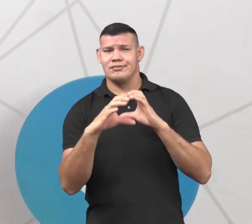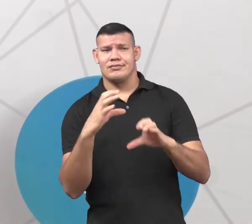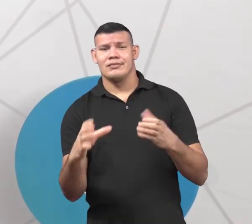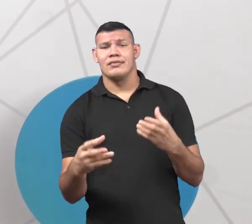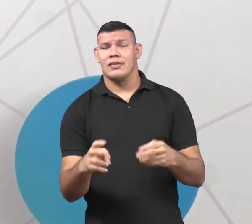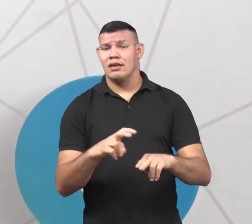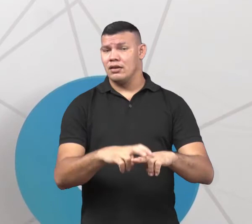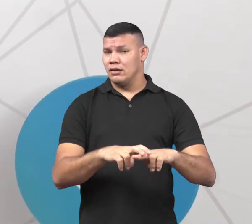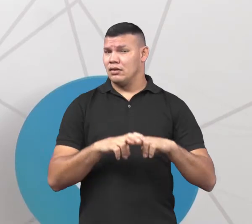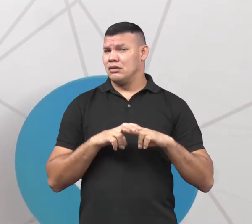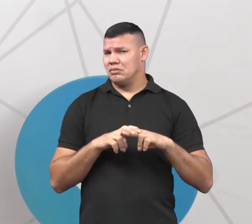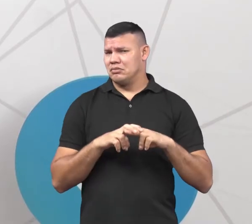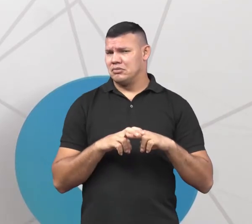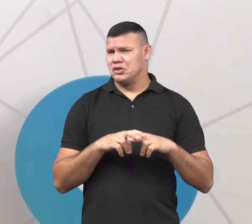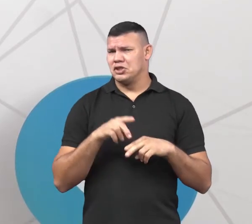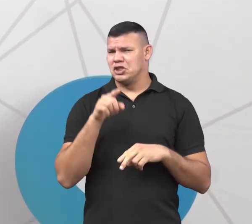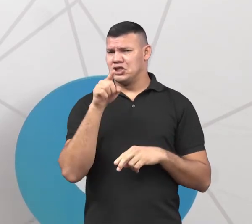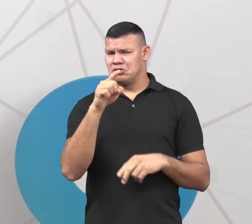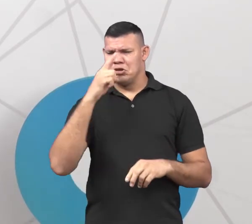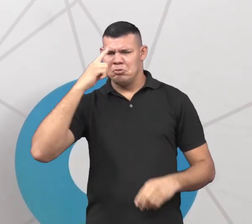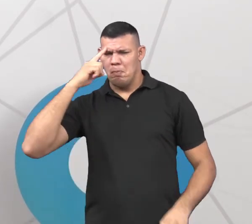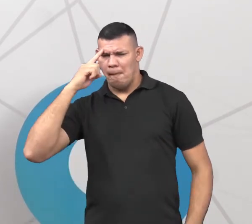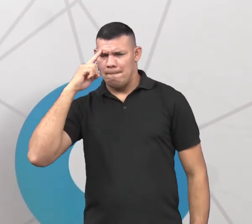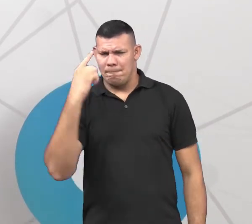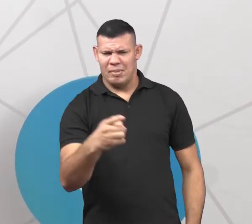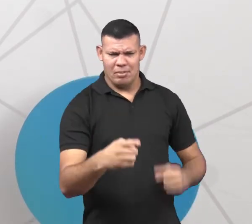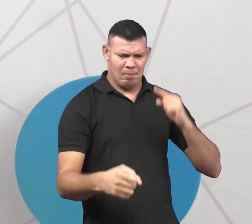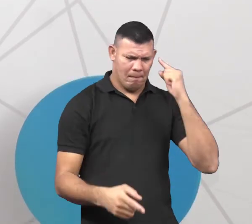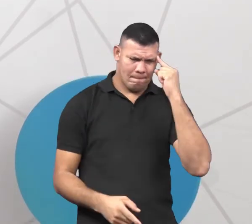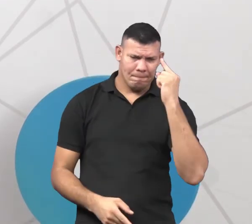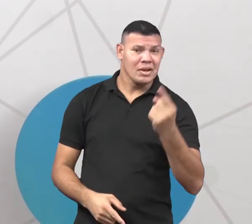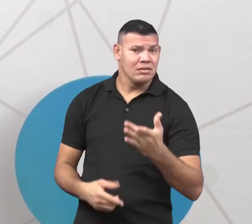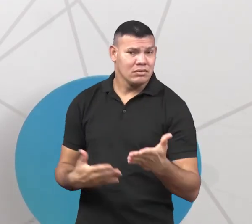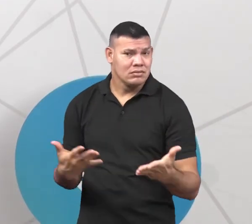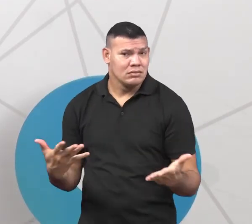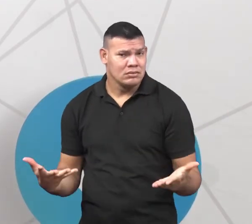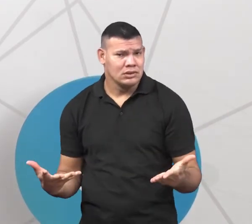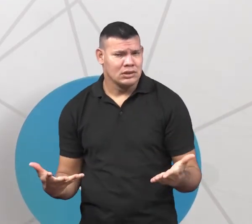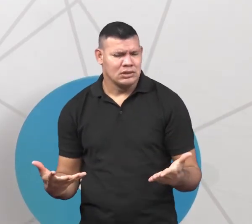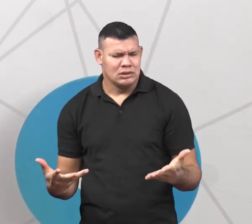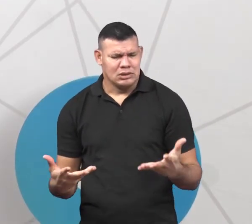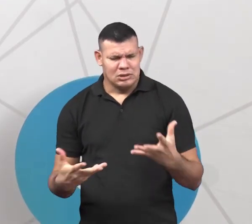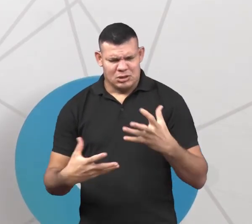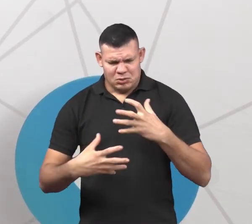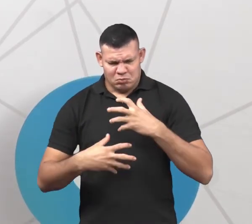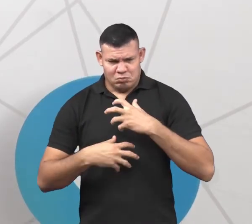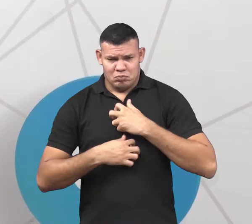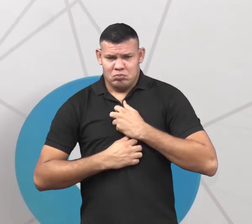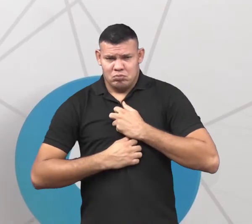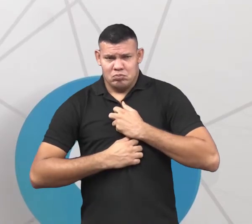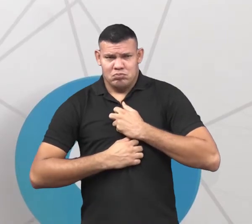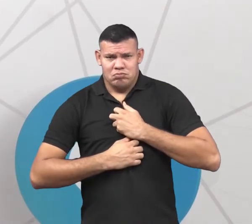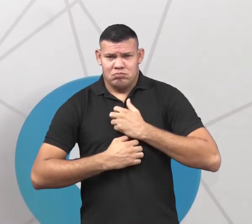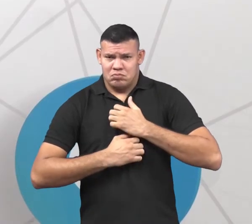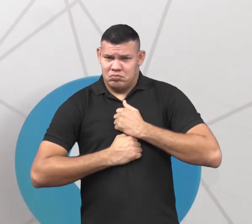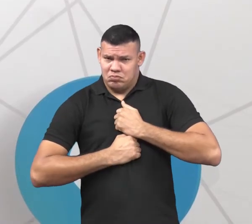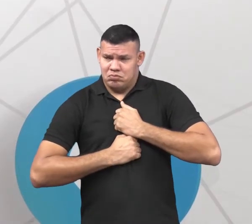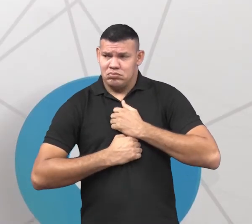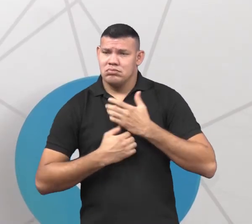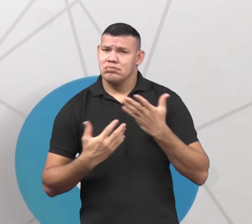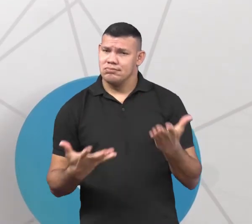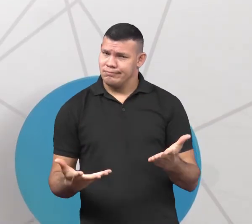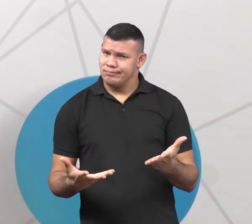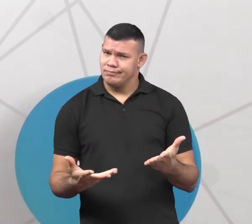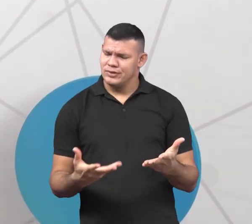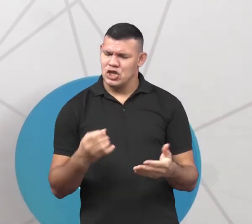isso, nunca levem uma ordem em espanhol, no imperativo, como algo mal educado, arrogante. É só mais uma maneira